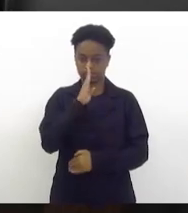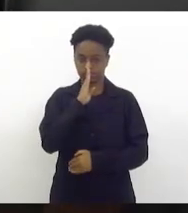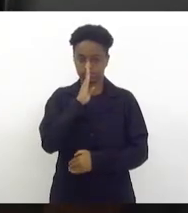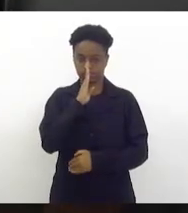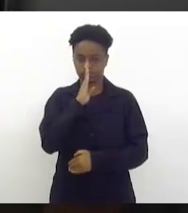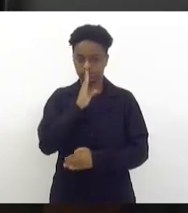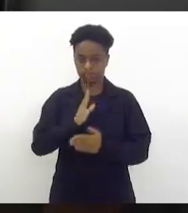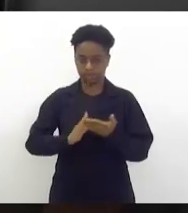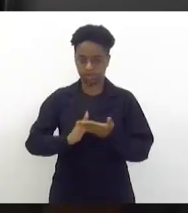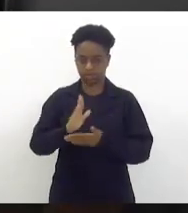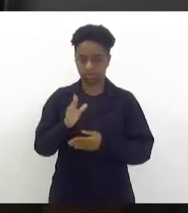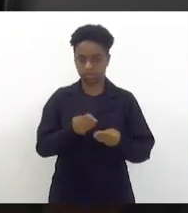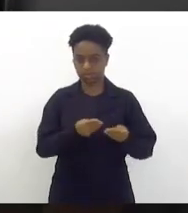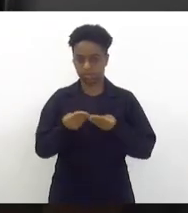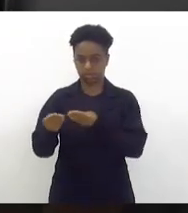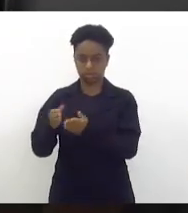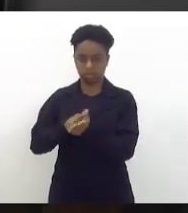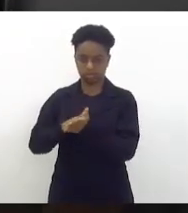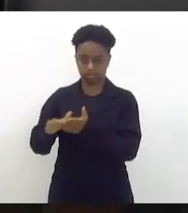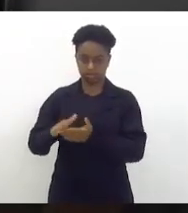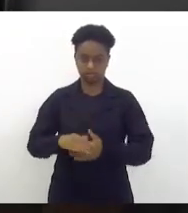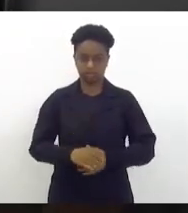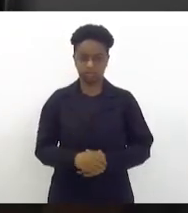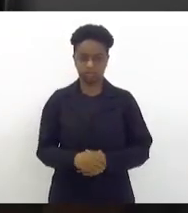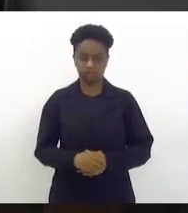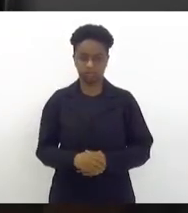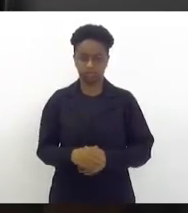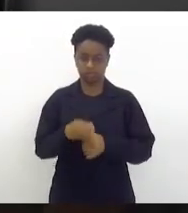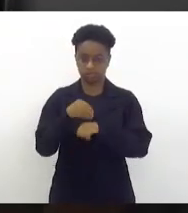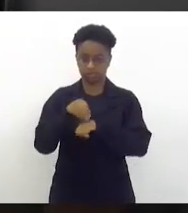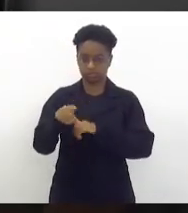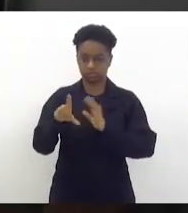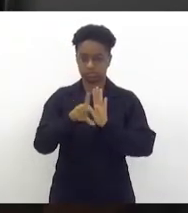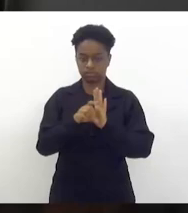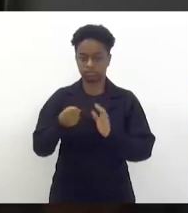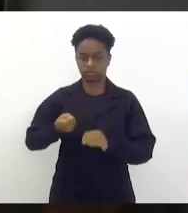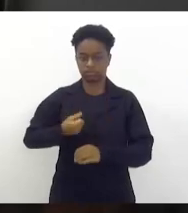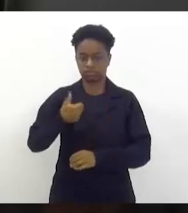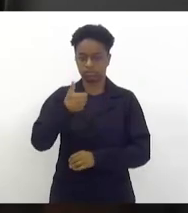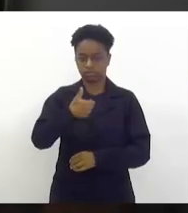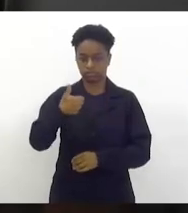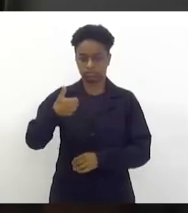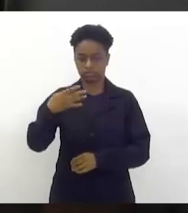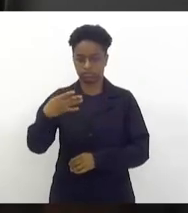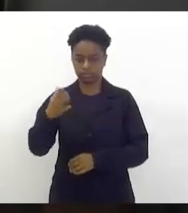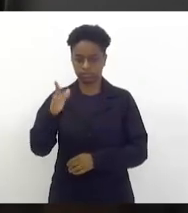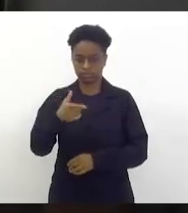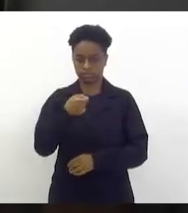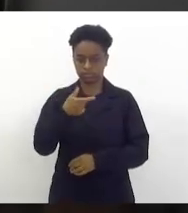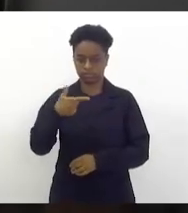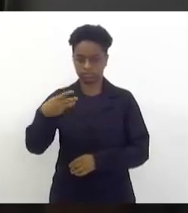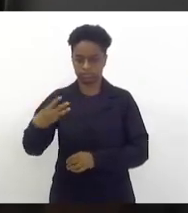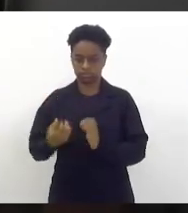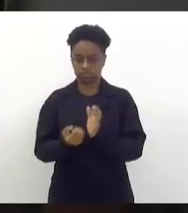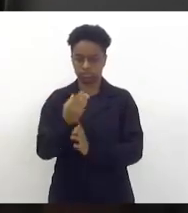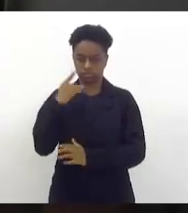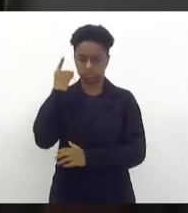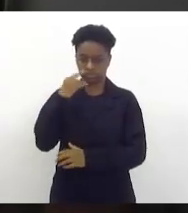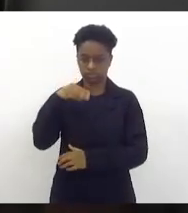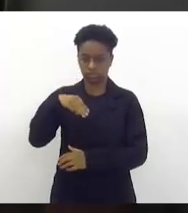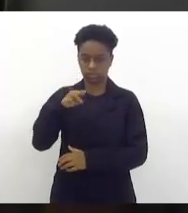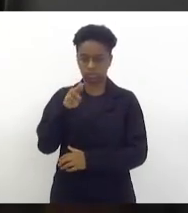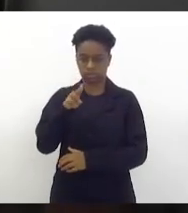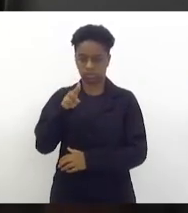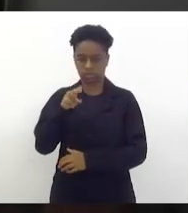estão. Aprovado, vai à publicação. Indicação legislativa número 114/2023, de autoria do deputado Muniz Neto, que indica